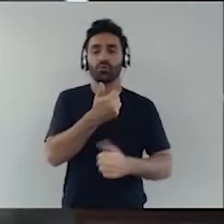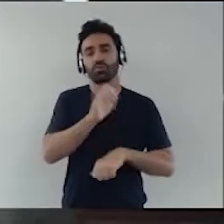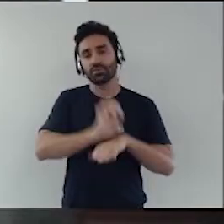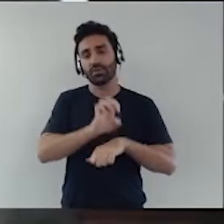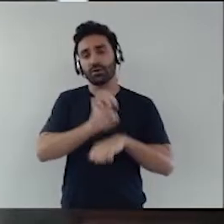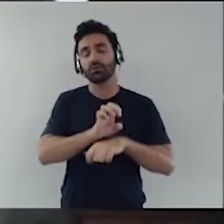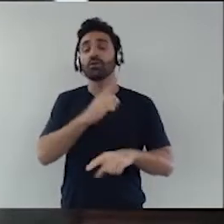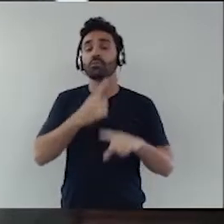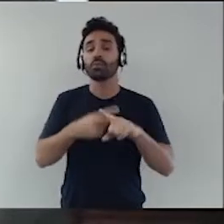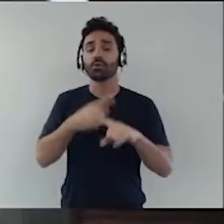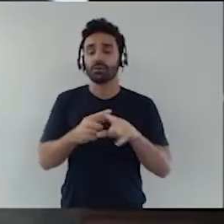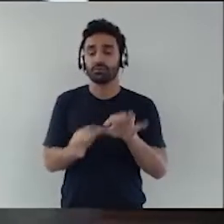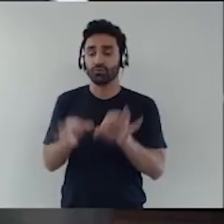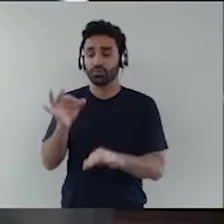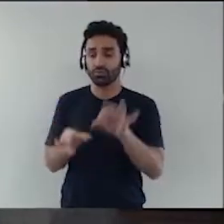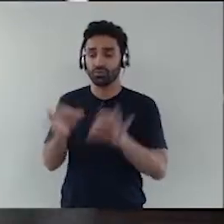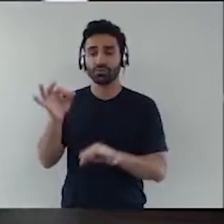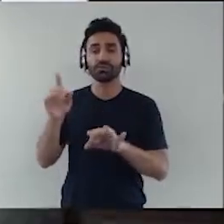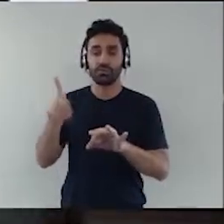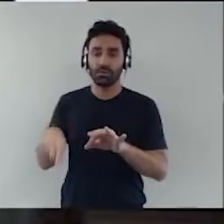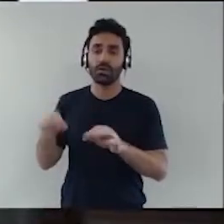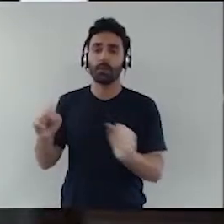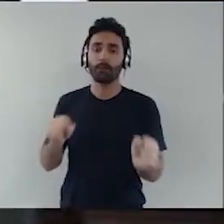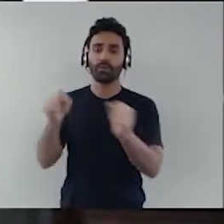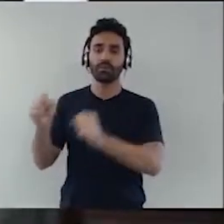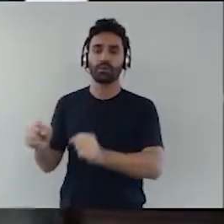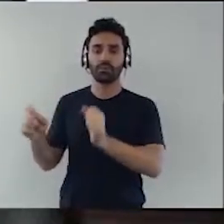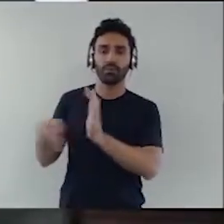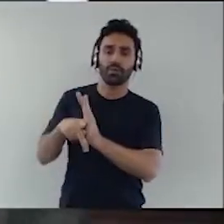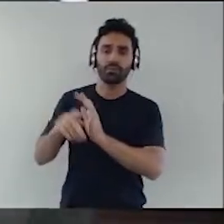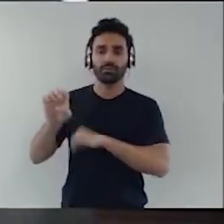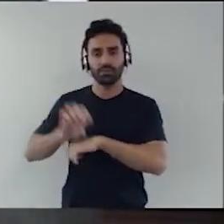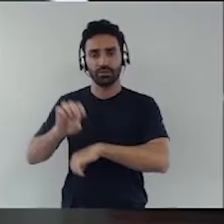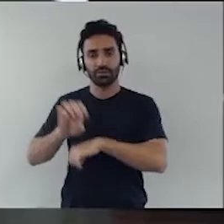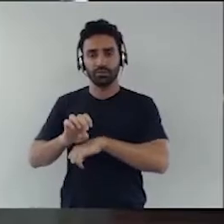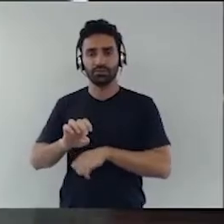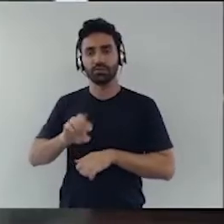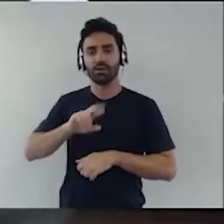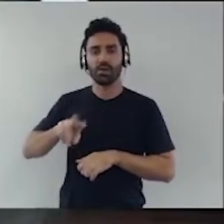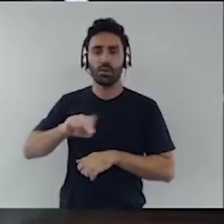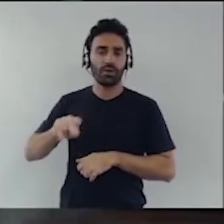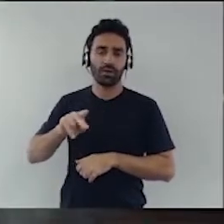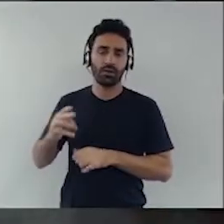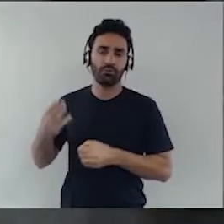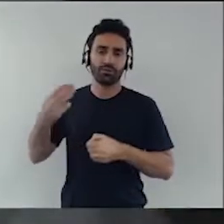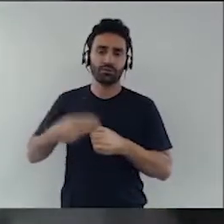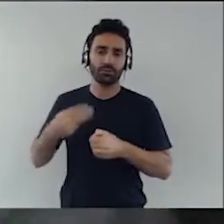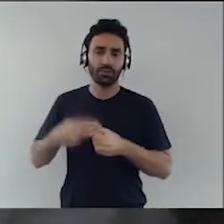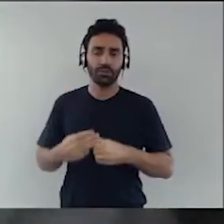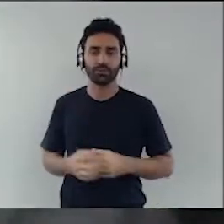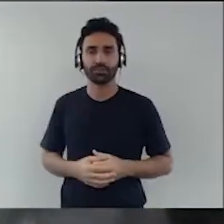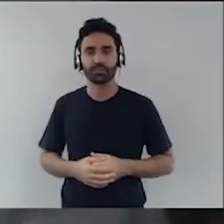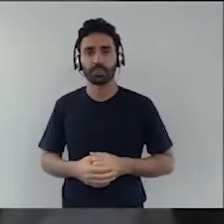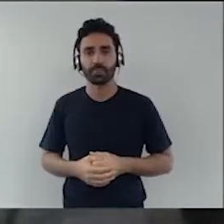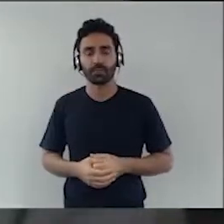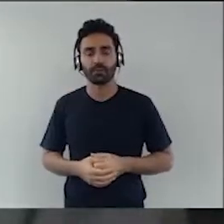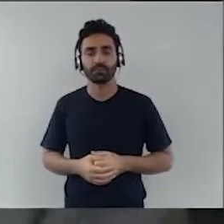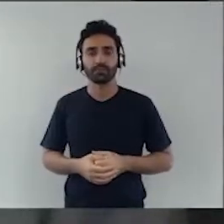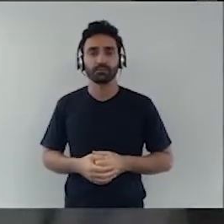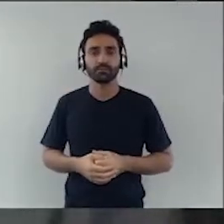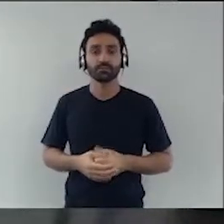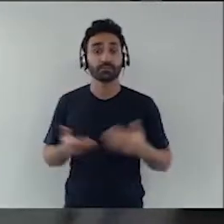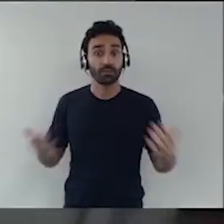o judiciário é um poder estadual, né? Não é um poder municipal. Então, veja, nós tivemos